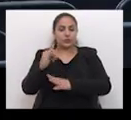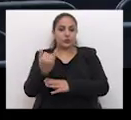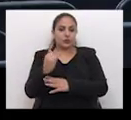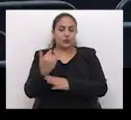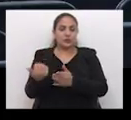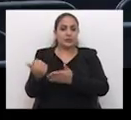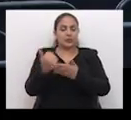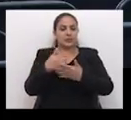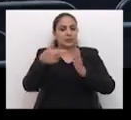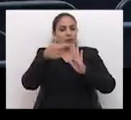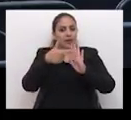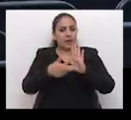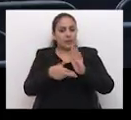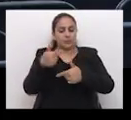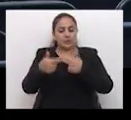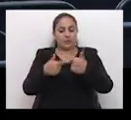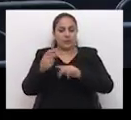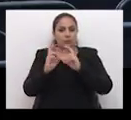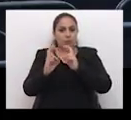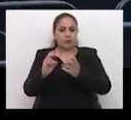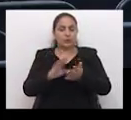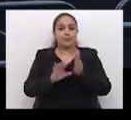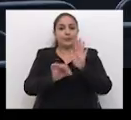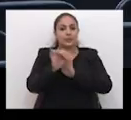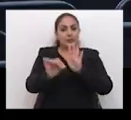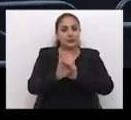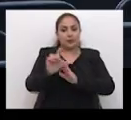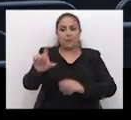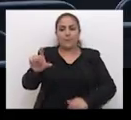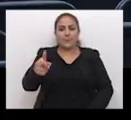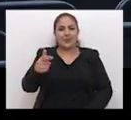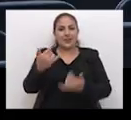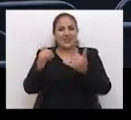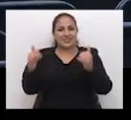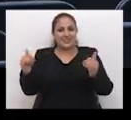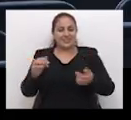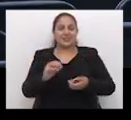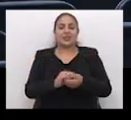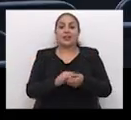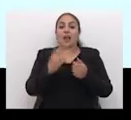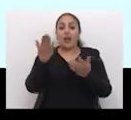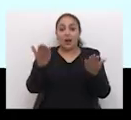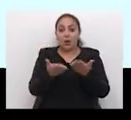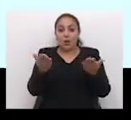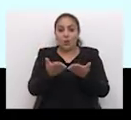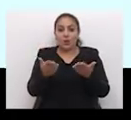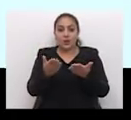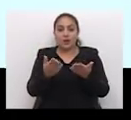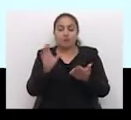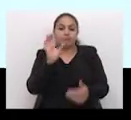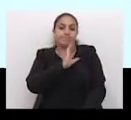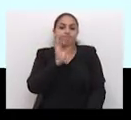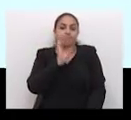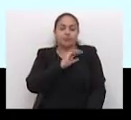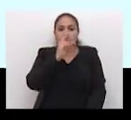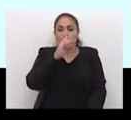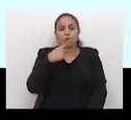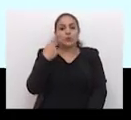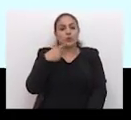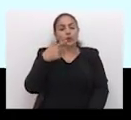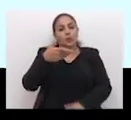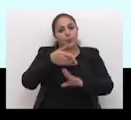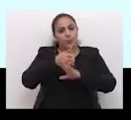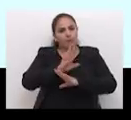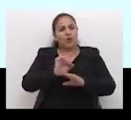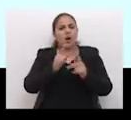traz regras para o serviço de ônibus, licitação e bilhetagem eletrônica. Agora, em regime de urgência,